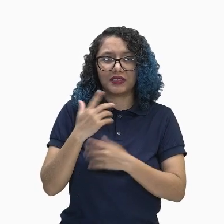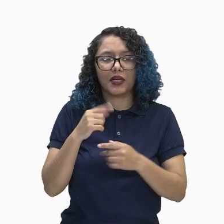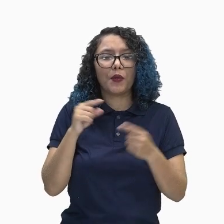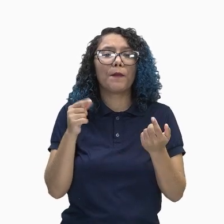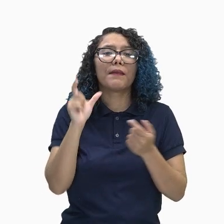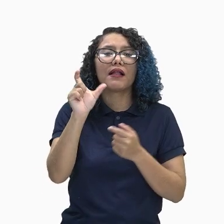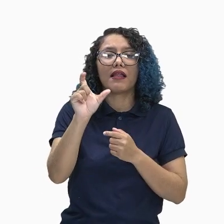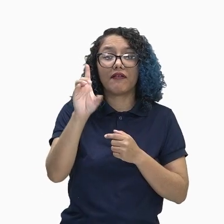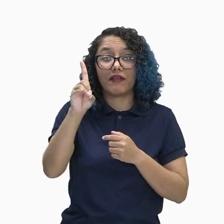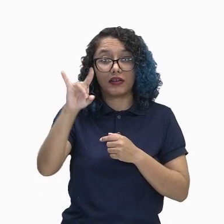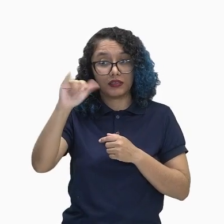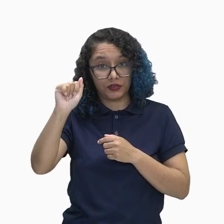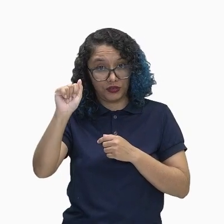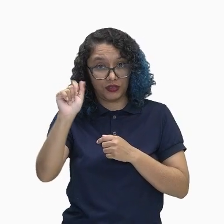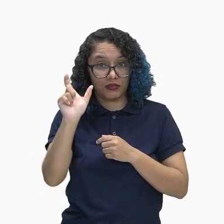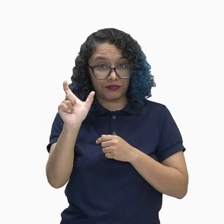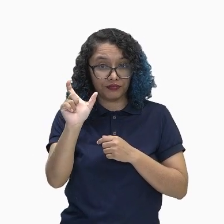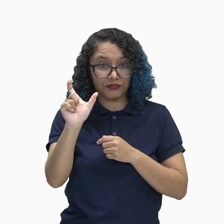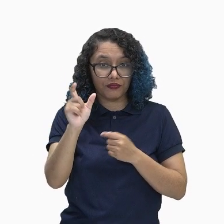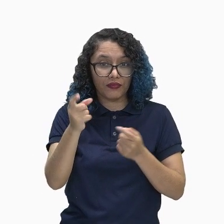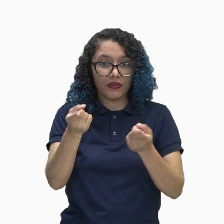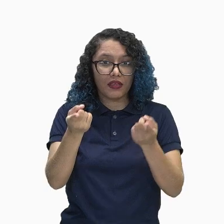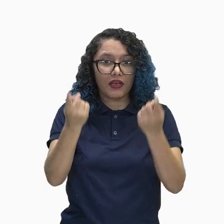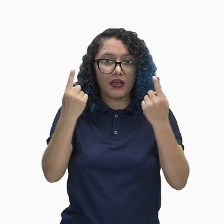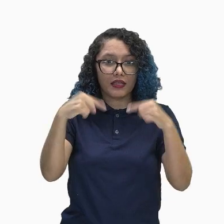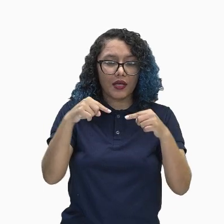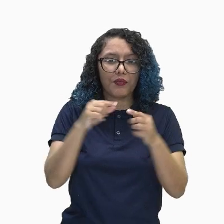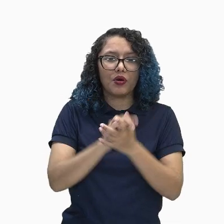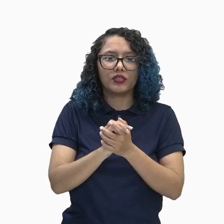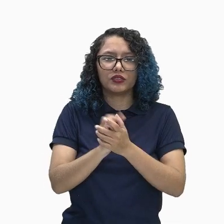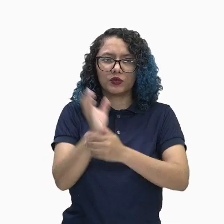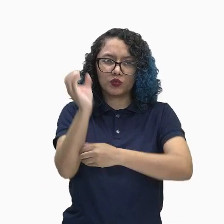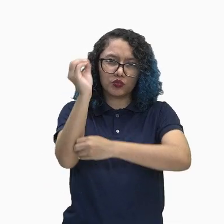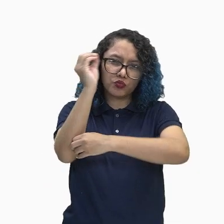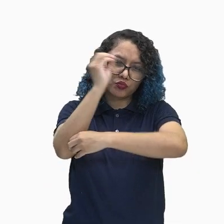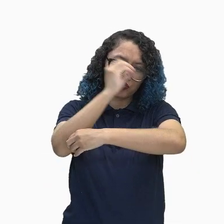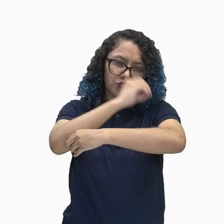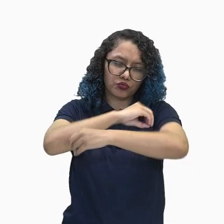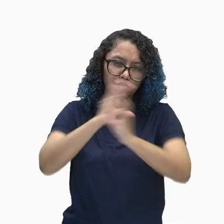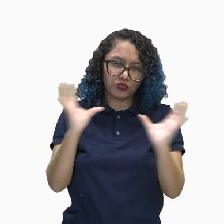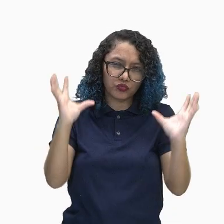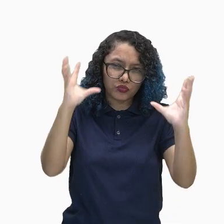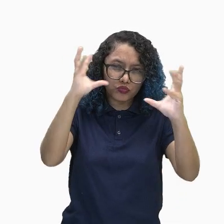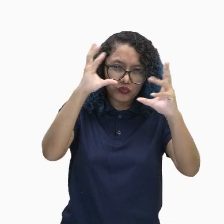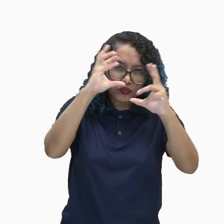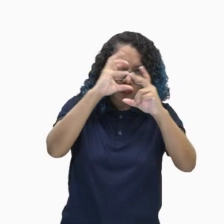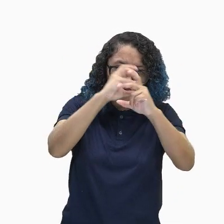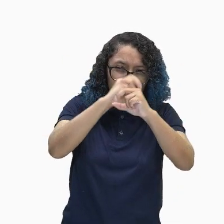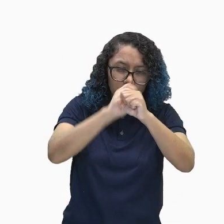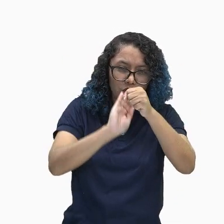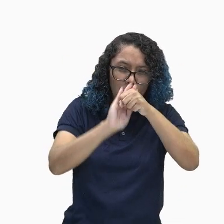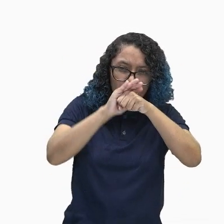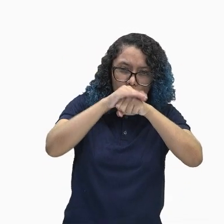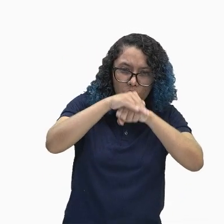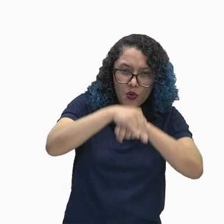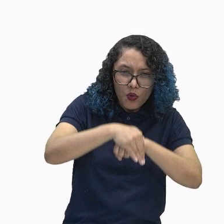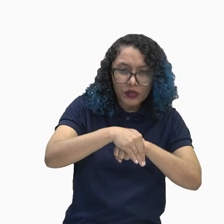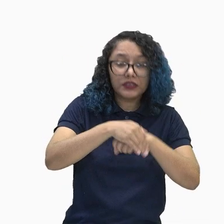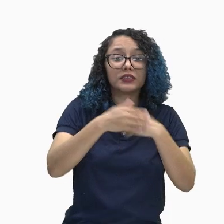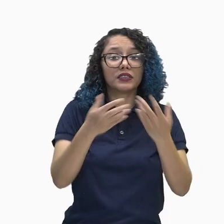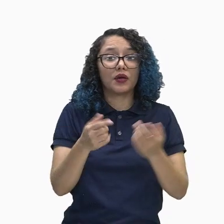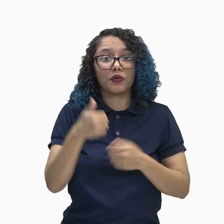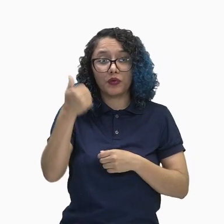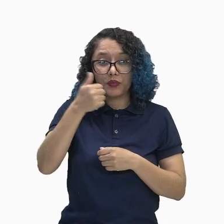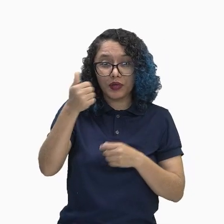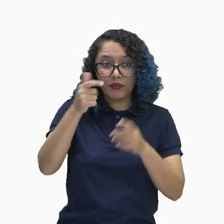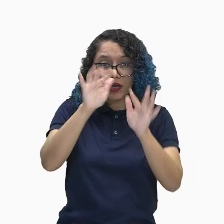dia, né? Depois da luz se segue a noite escura. Observe que no primeiro verso do poema eu tenho a palavra dia e